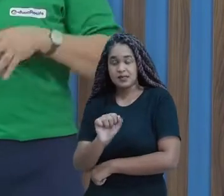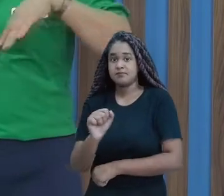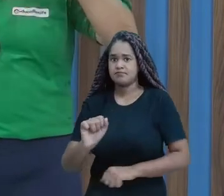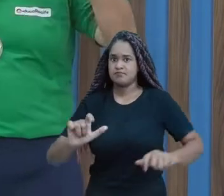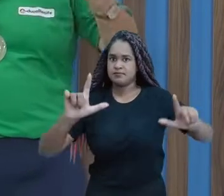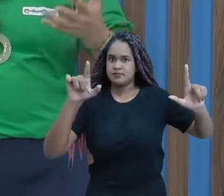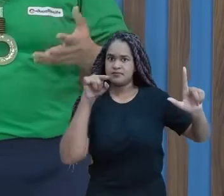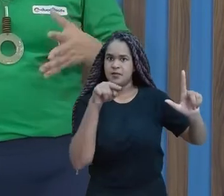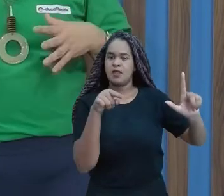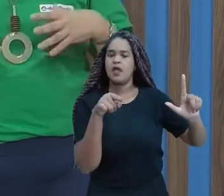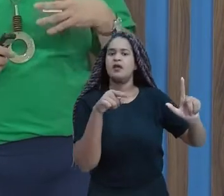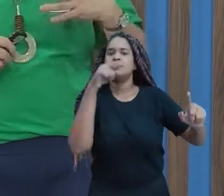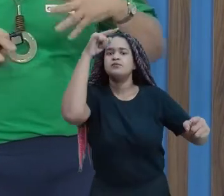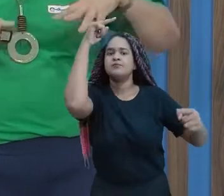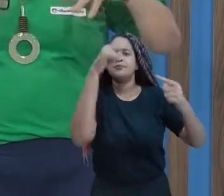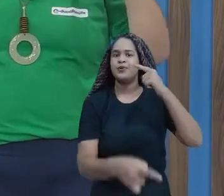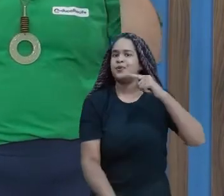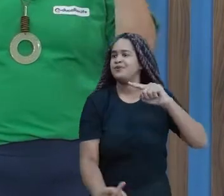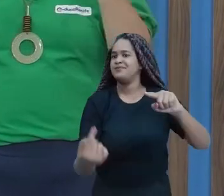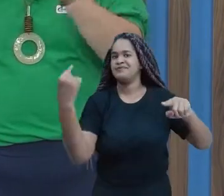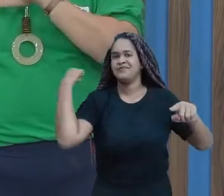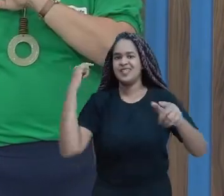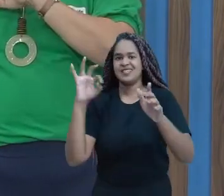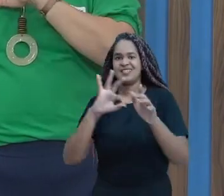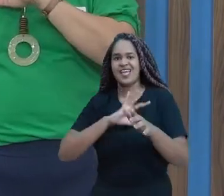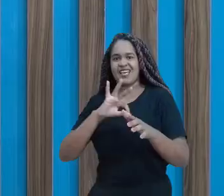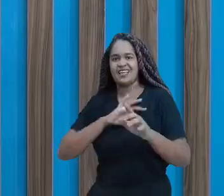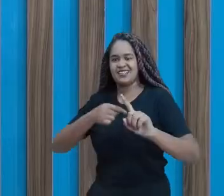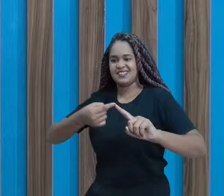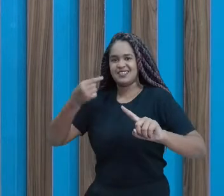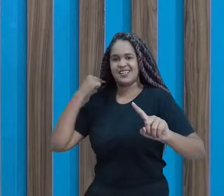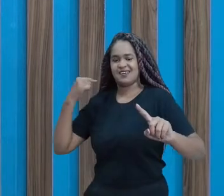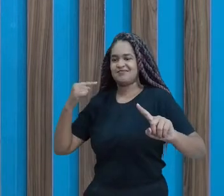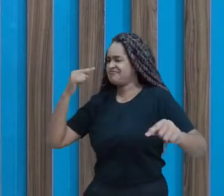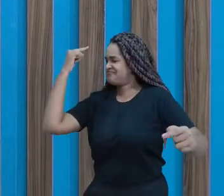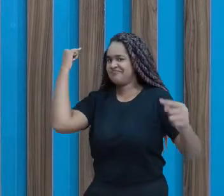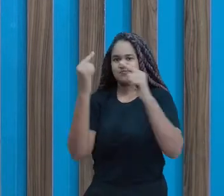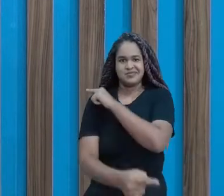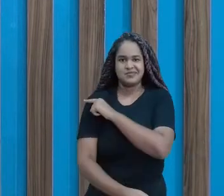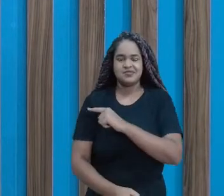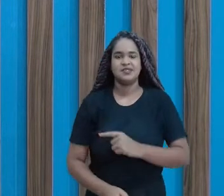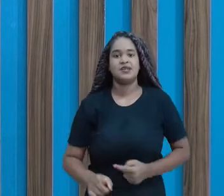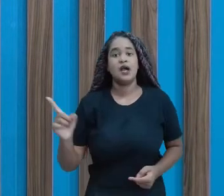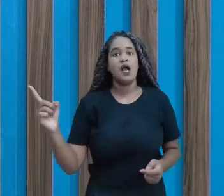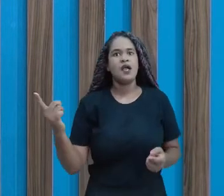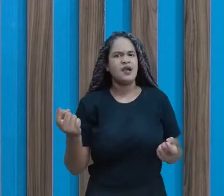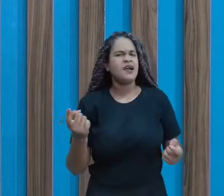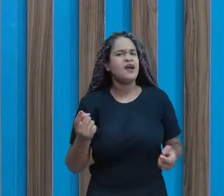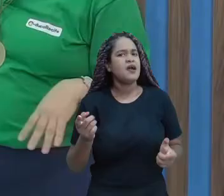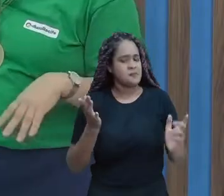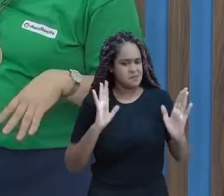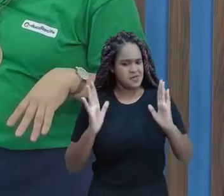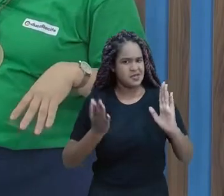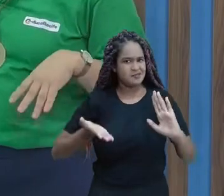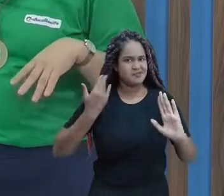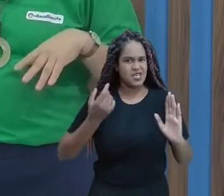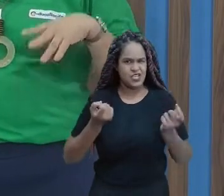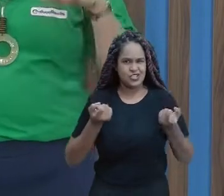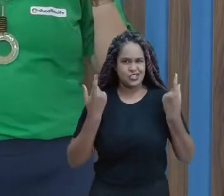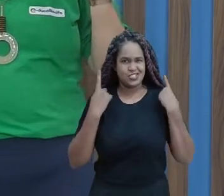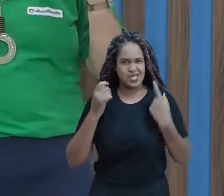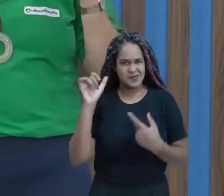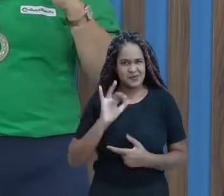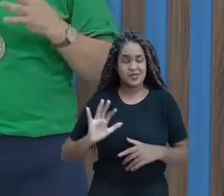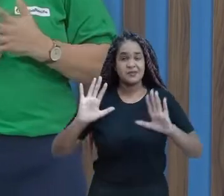moderno mesmo, faz essa ruptura aí, né, uma coisa que na época era muito estranho isso aí. Hoje, para a gente é normal a gente ver esse tipo de imagem,